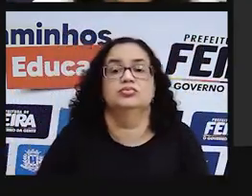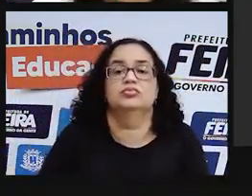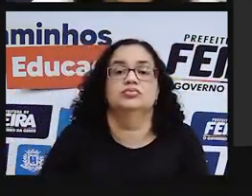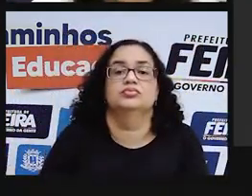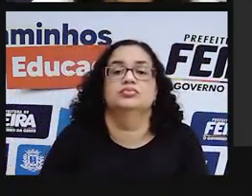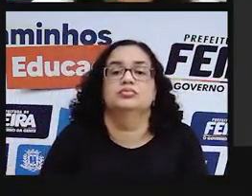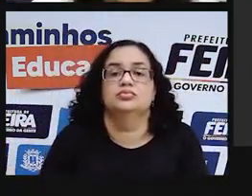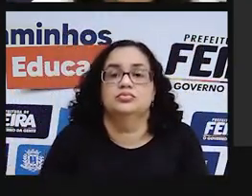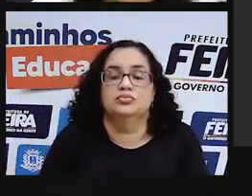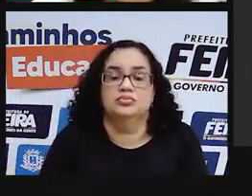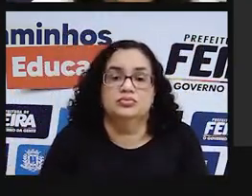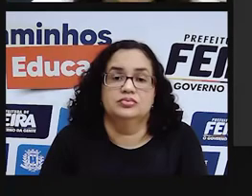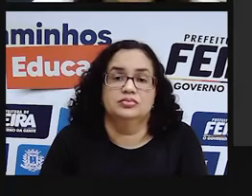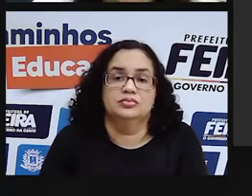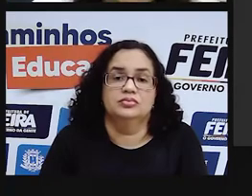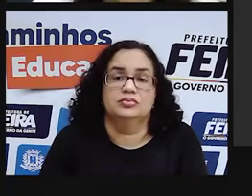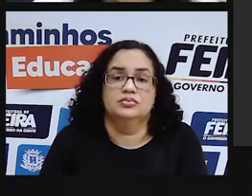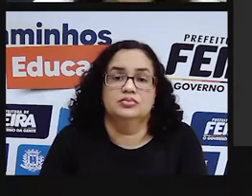ó